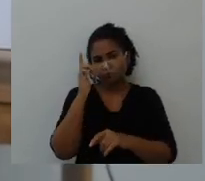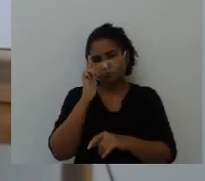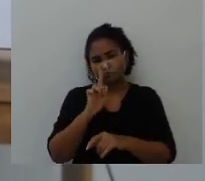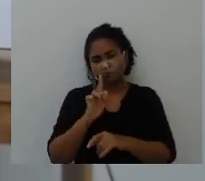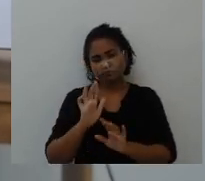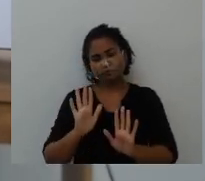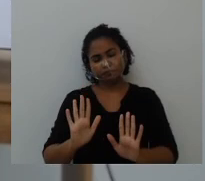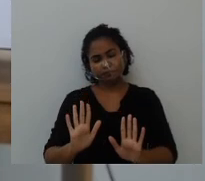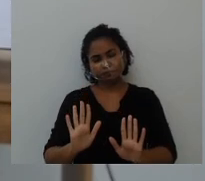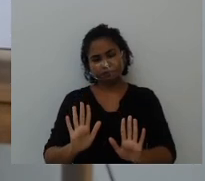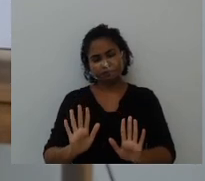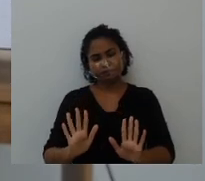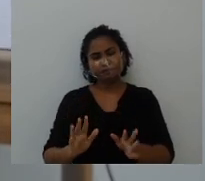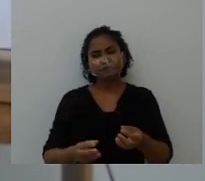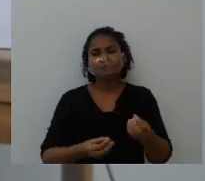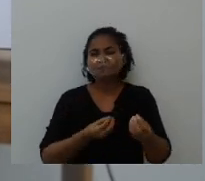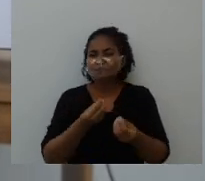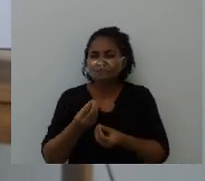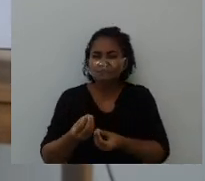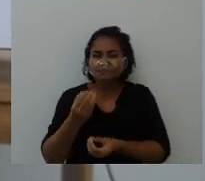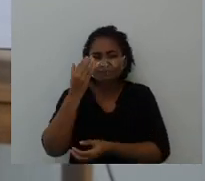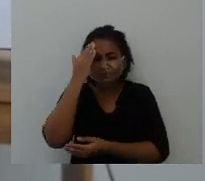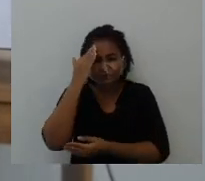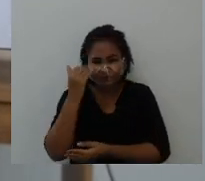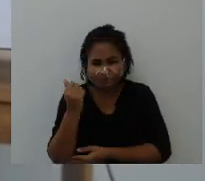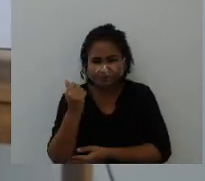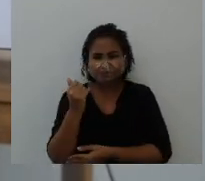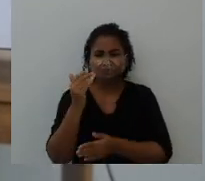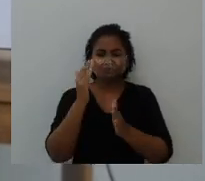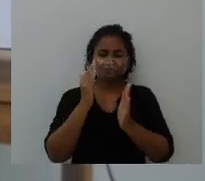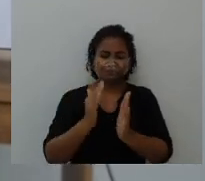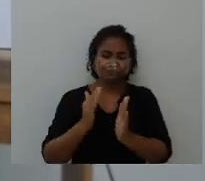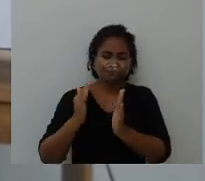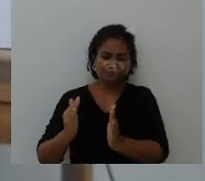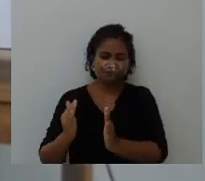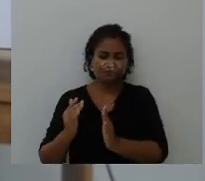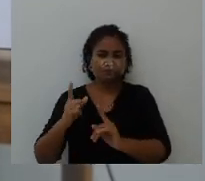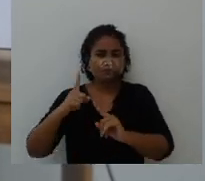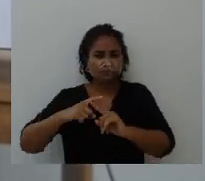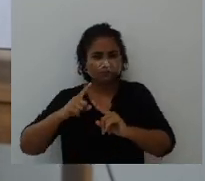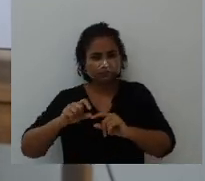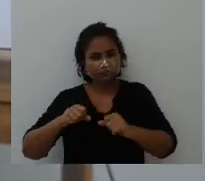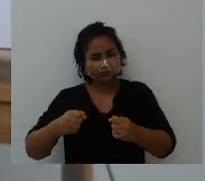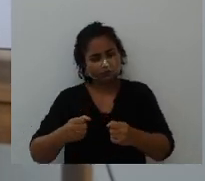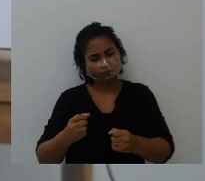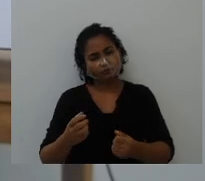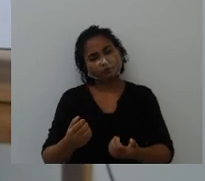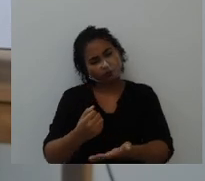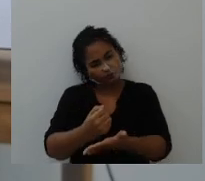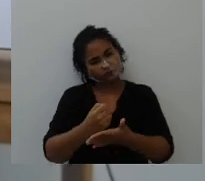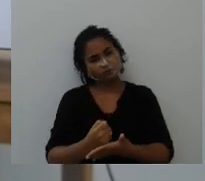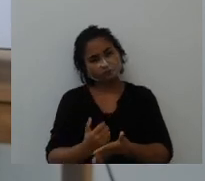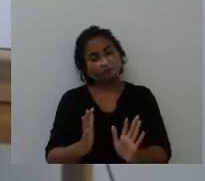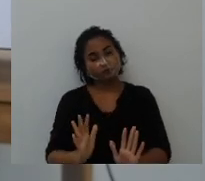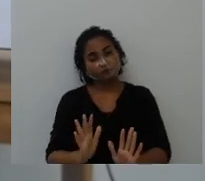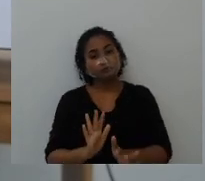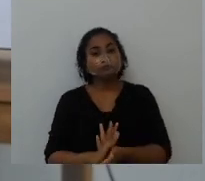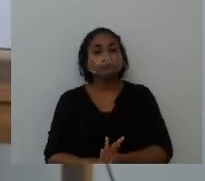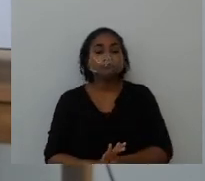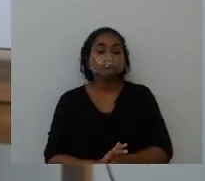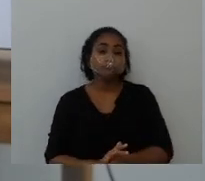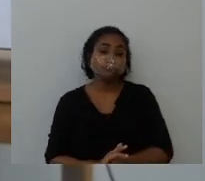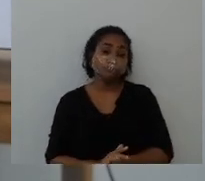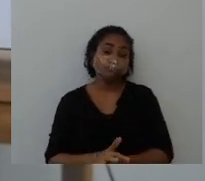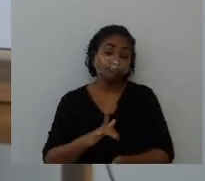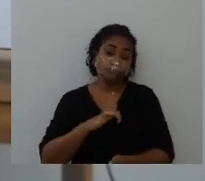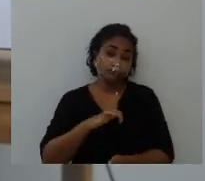Paulo, peraí, calma. Como é que eu sei que eu devo decompor uma força? Me ajuda aí, vai. A decomposição são